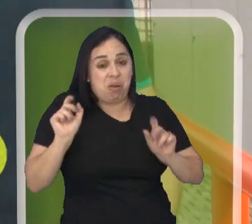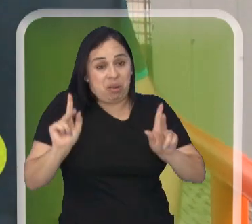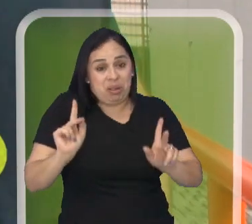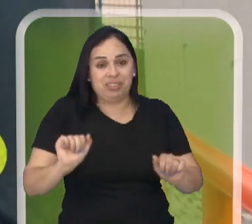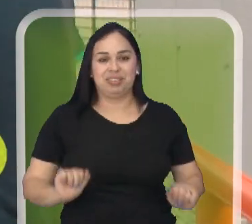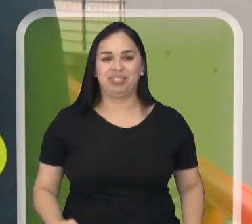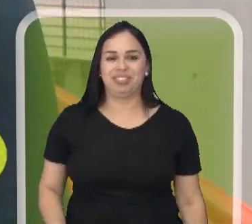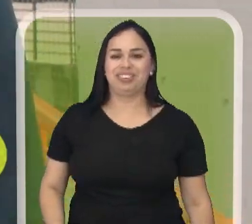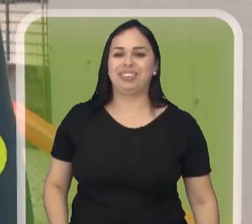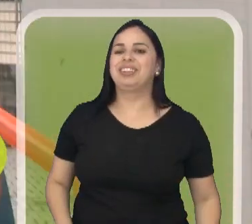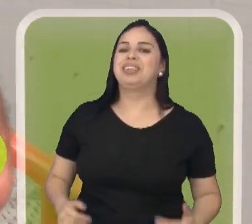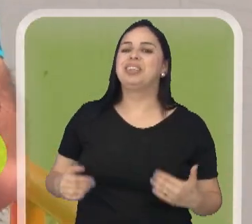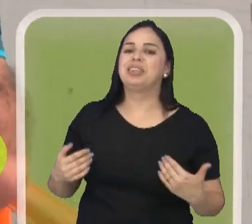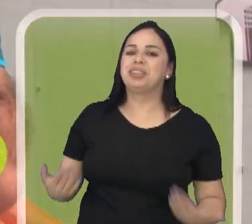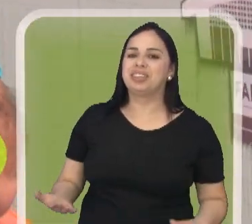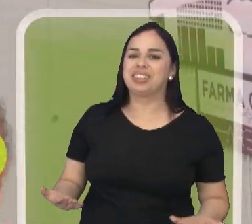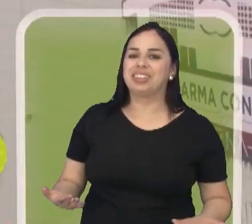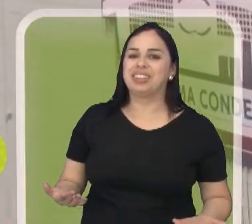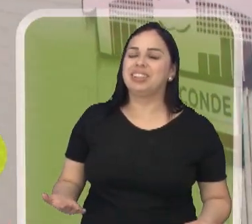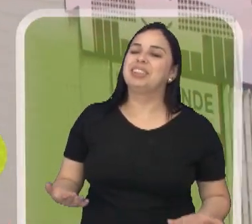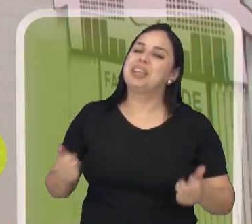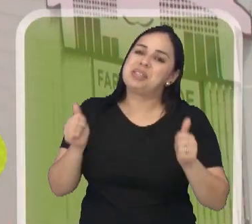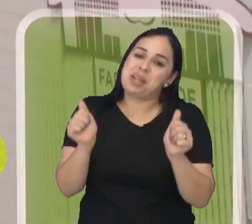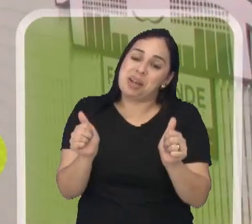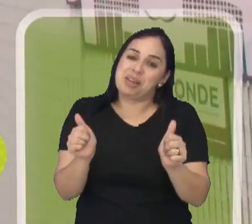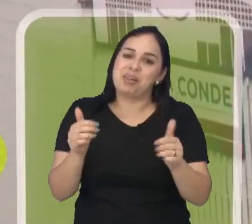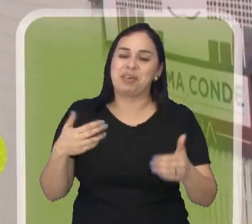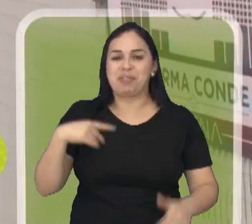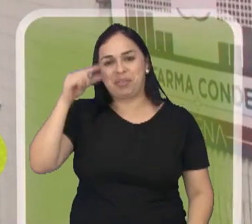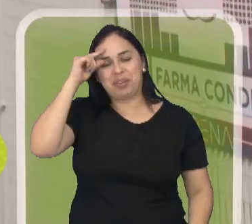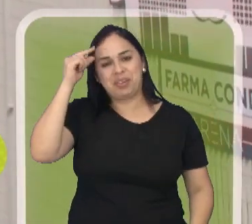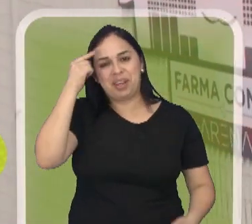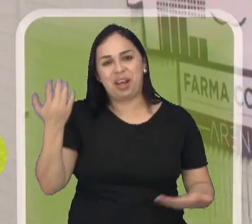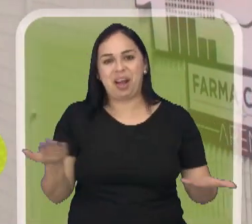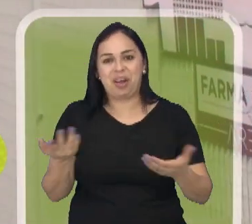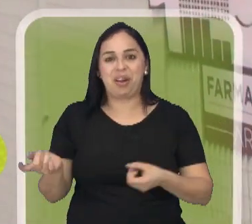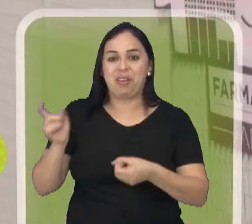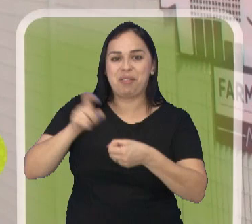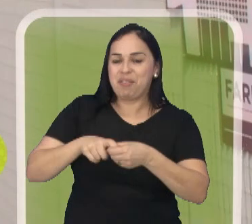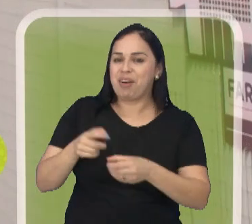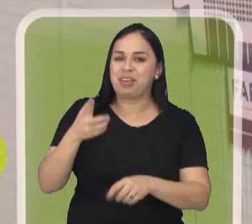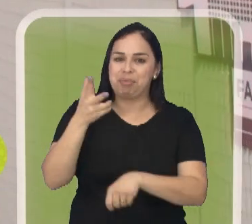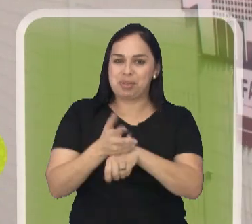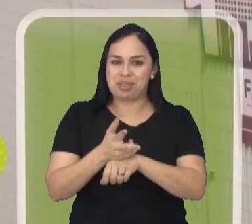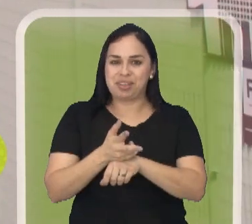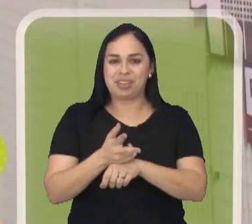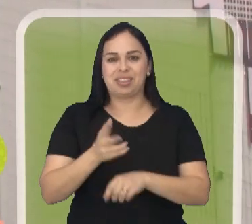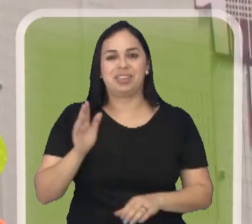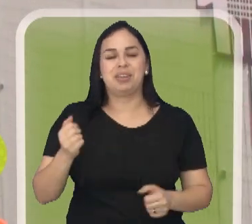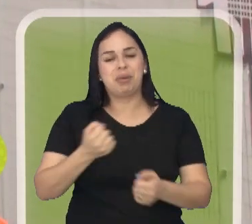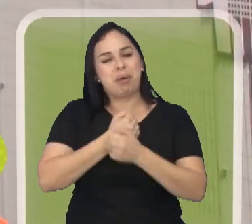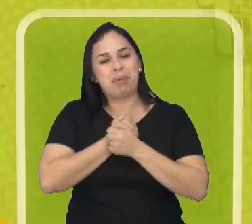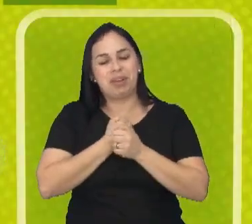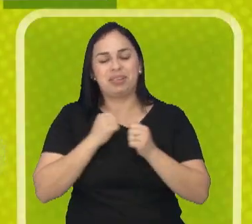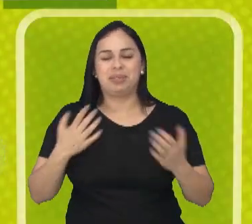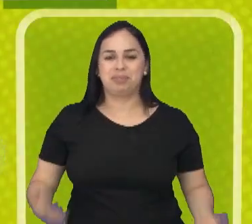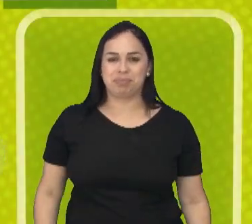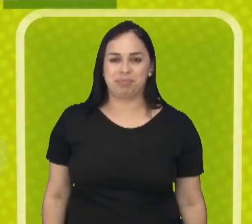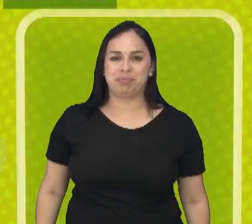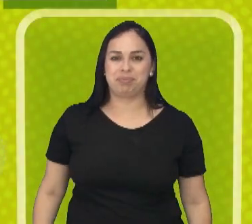certo. Valeu. Tá certo, então Vieira, devolvo para você aí no Hora do Esporte. Abração, tamo